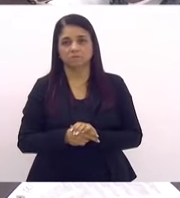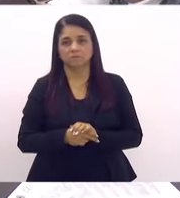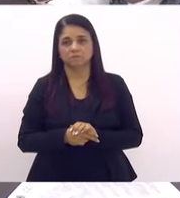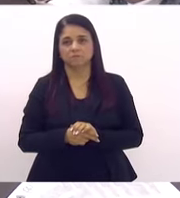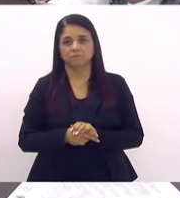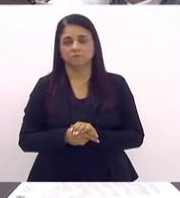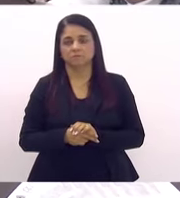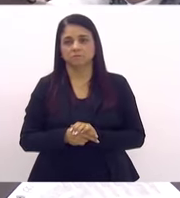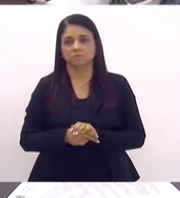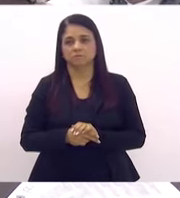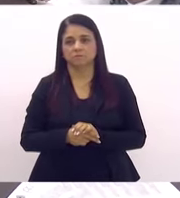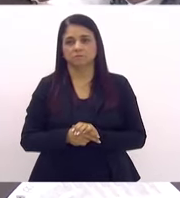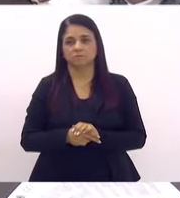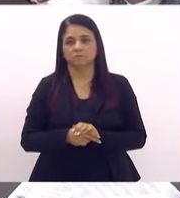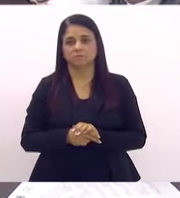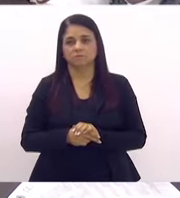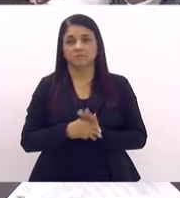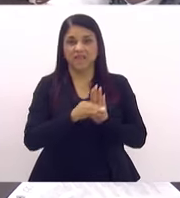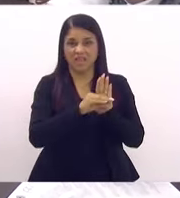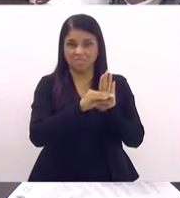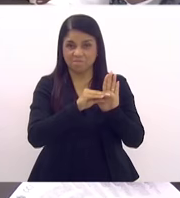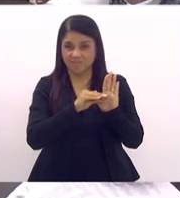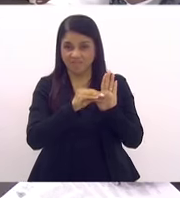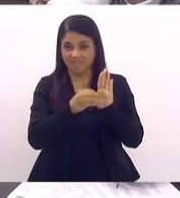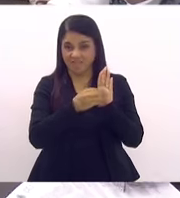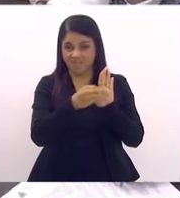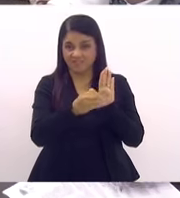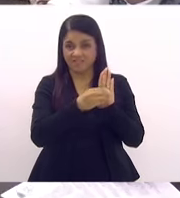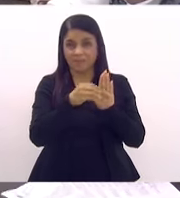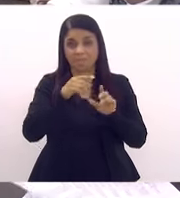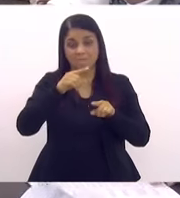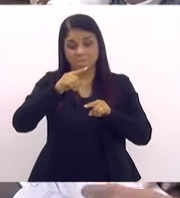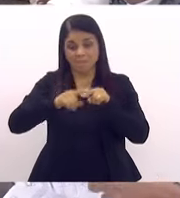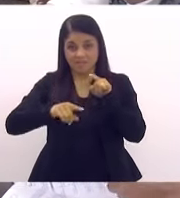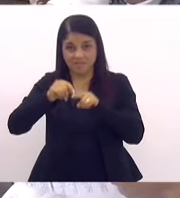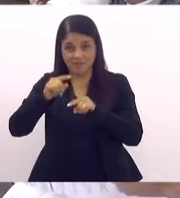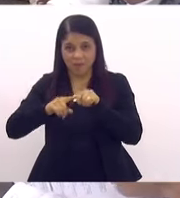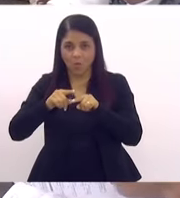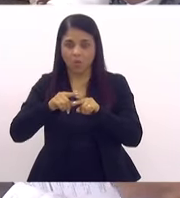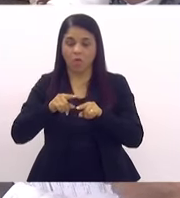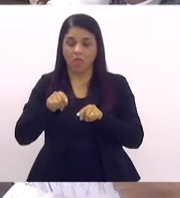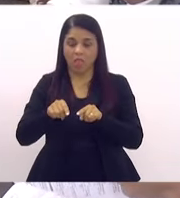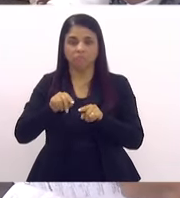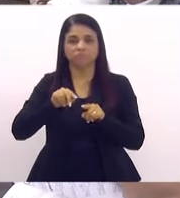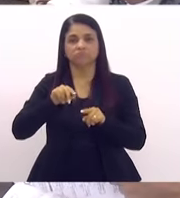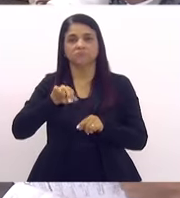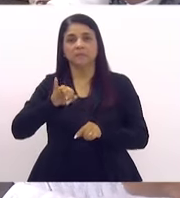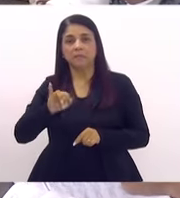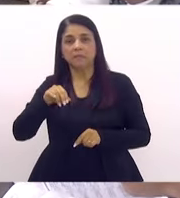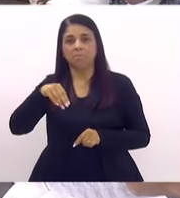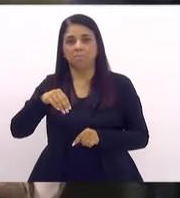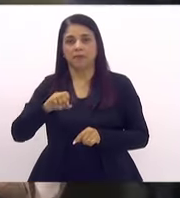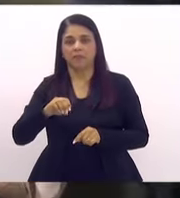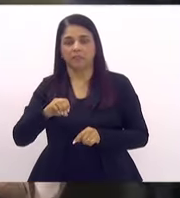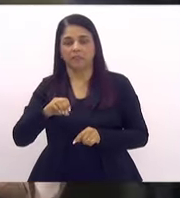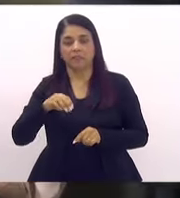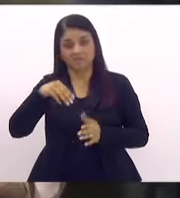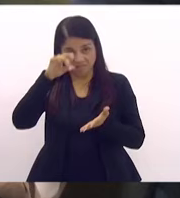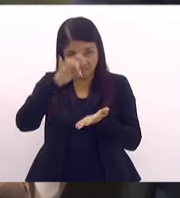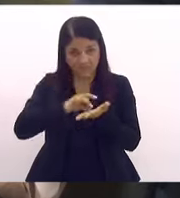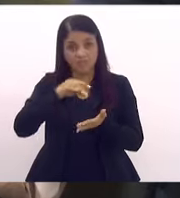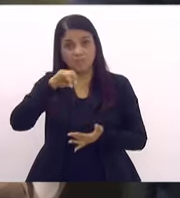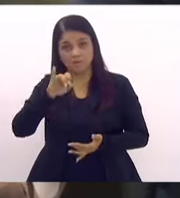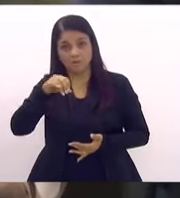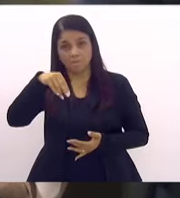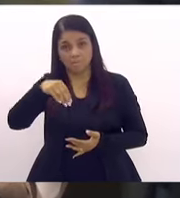Porque lá a emenda está como material e, na realidade, esse é imaterial. Porque ele fala da Feira